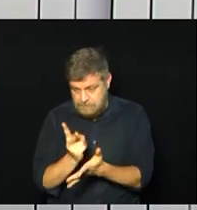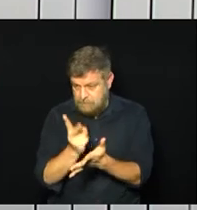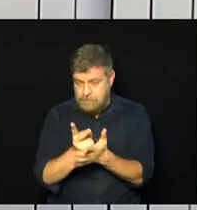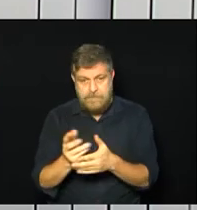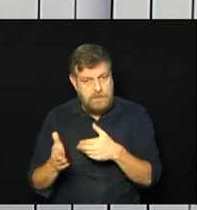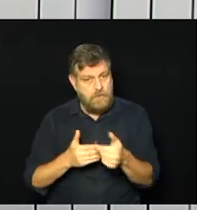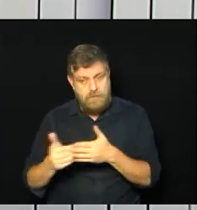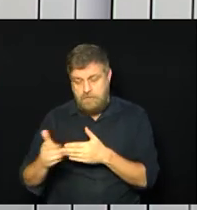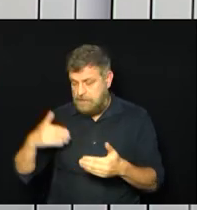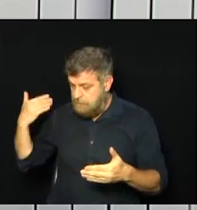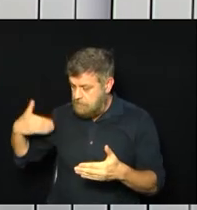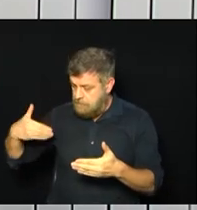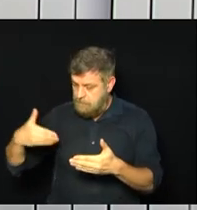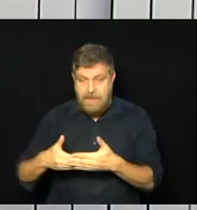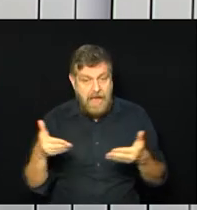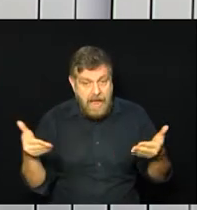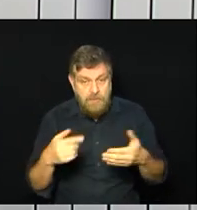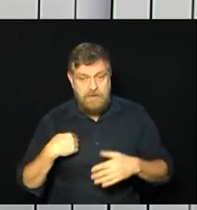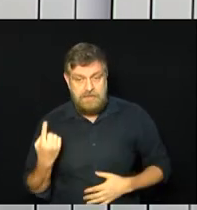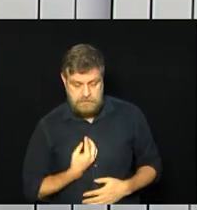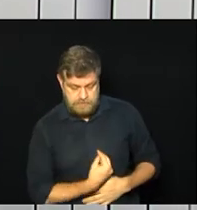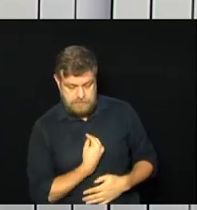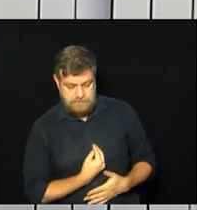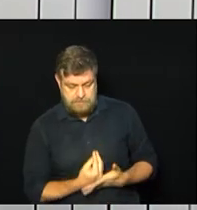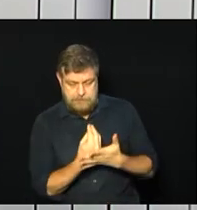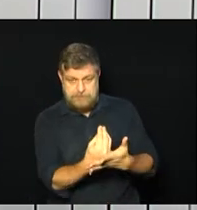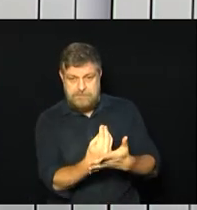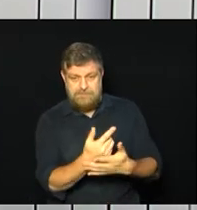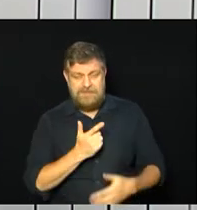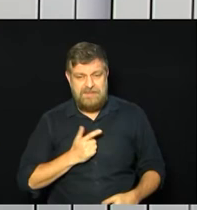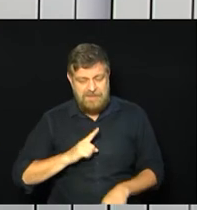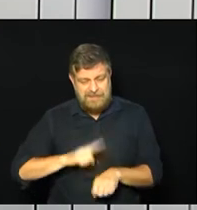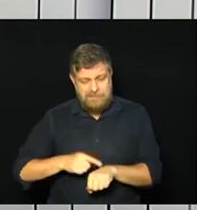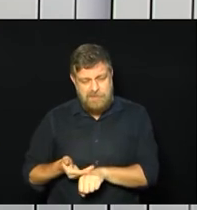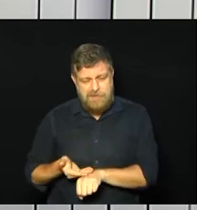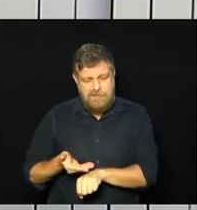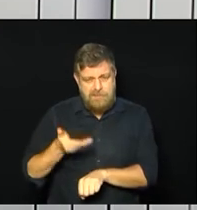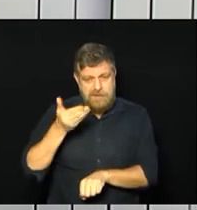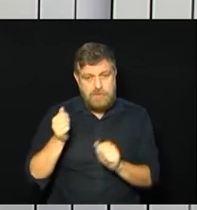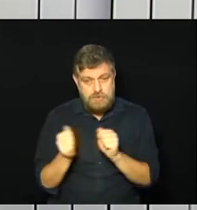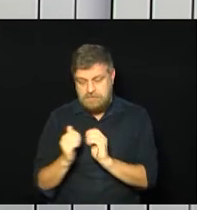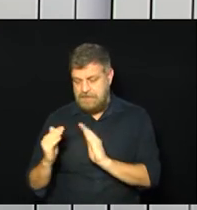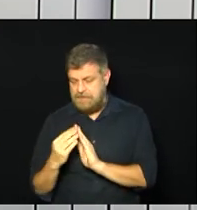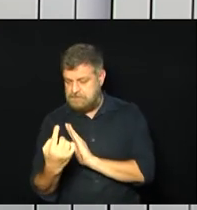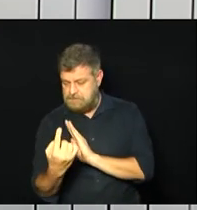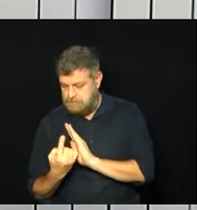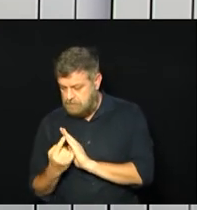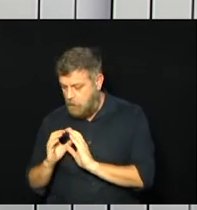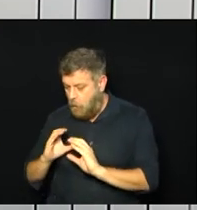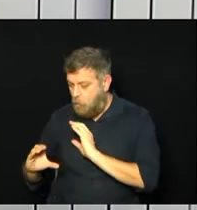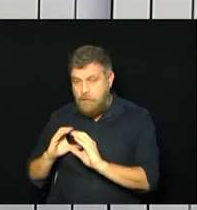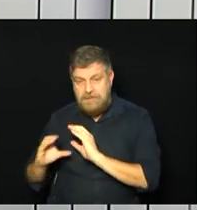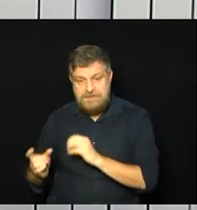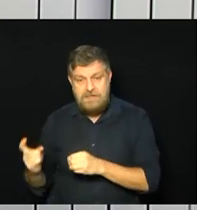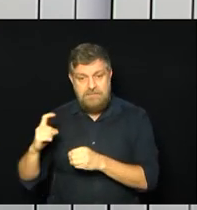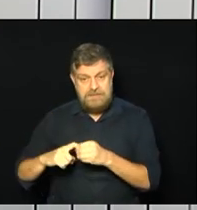qualquer época e na fase em que vivemos durante muito tempo, passando boa parte em casa, depois com a